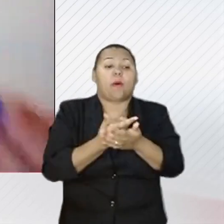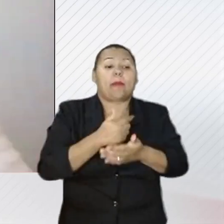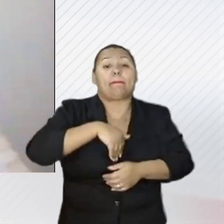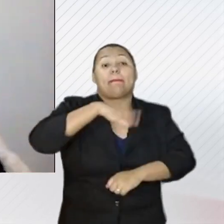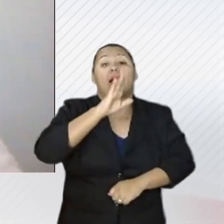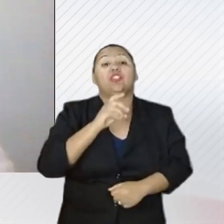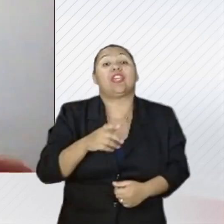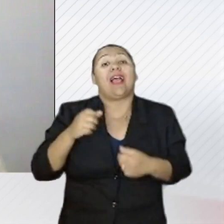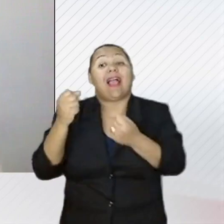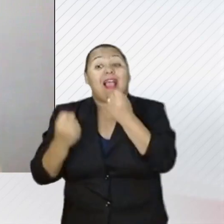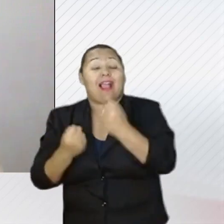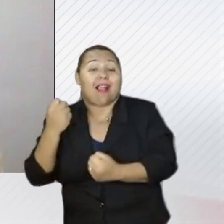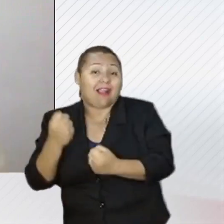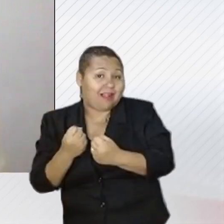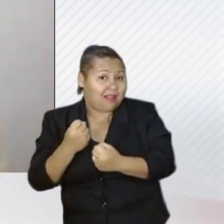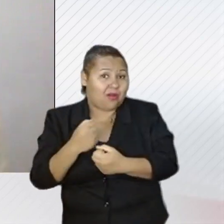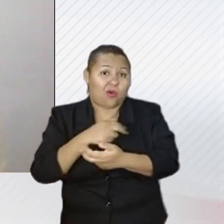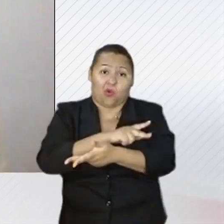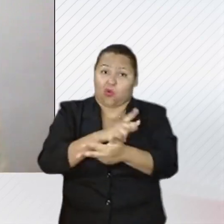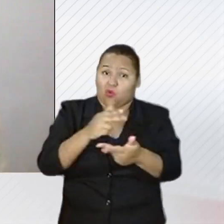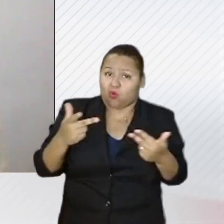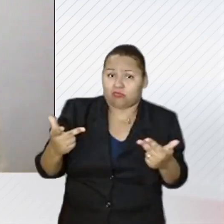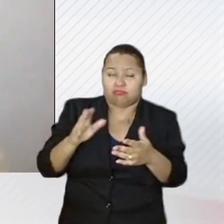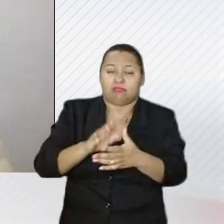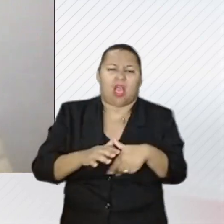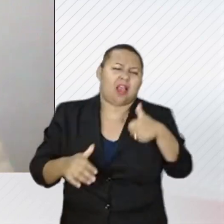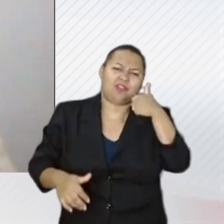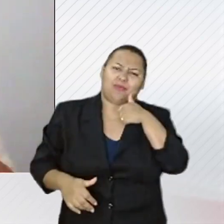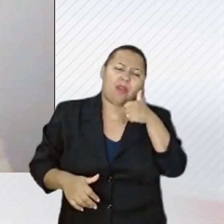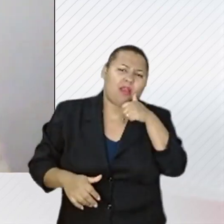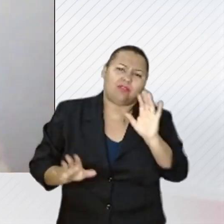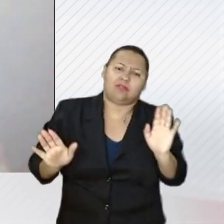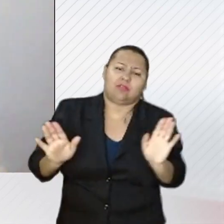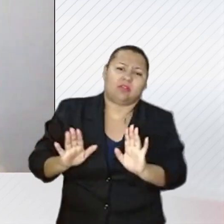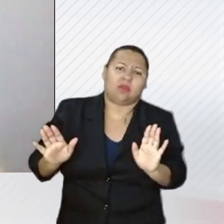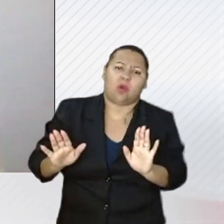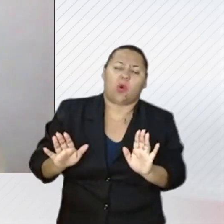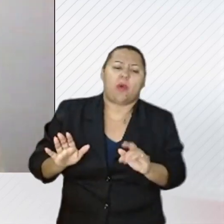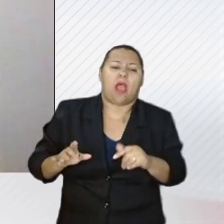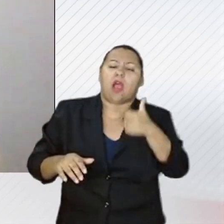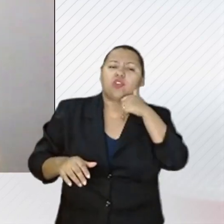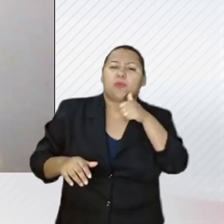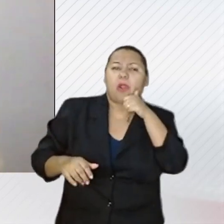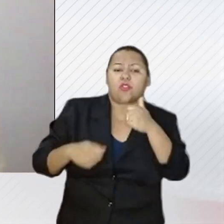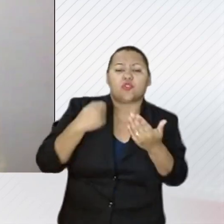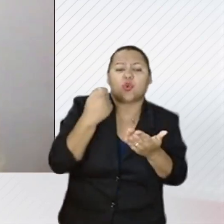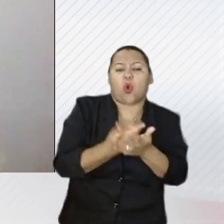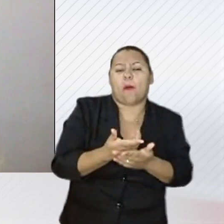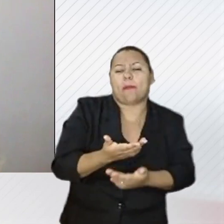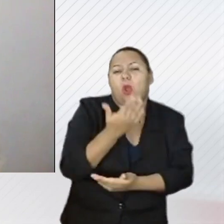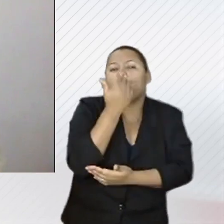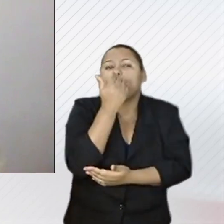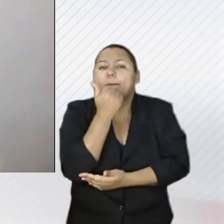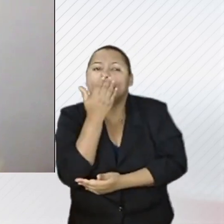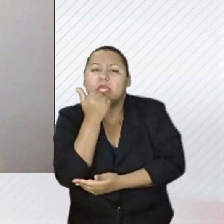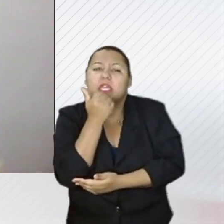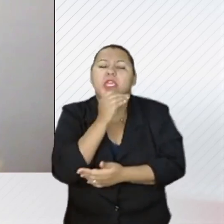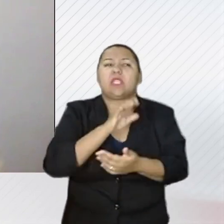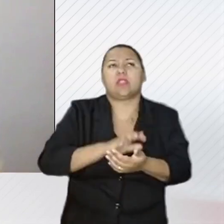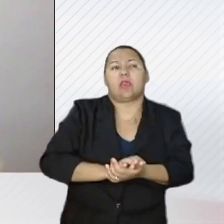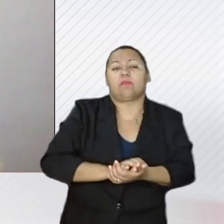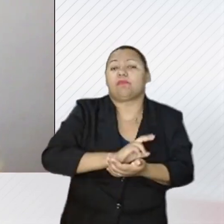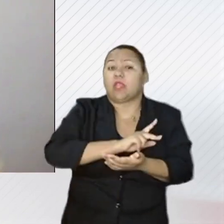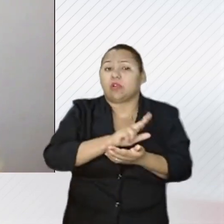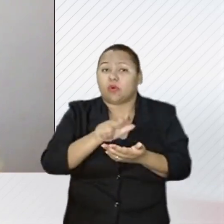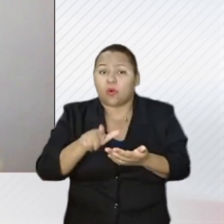consumo, esses mais assim, de patrimônio, de compra de coisas, né? Mas a mulher, ela vai se ater